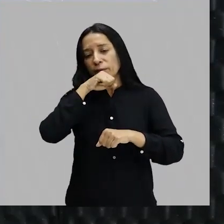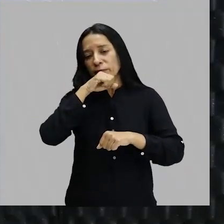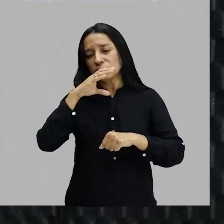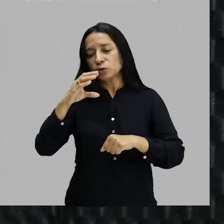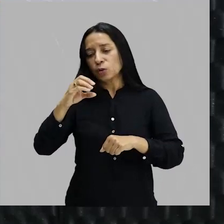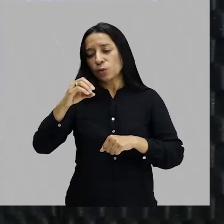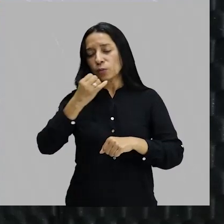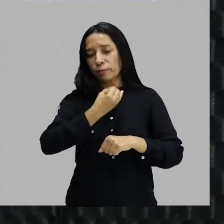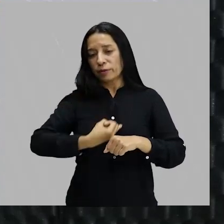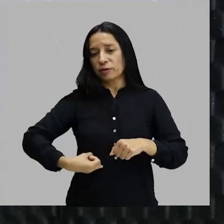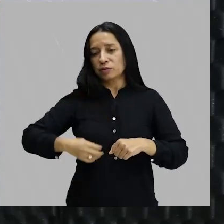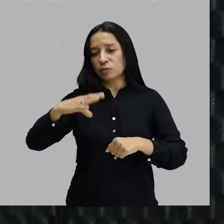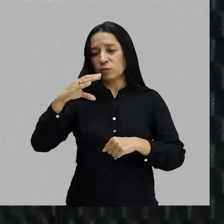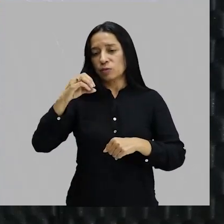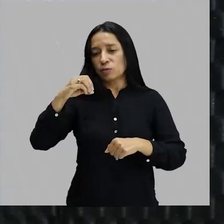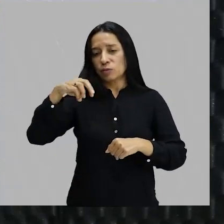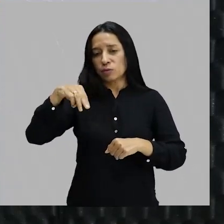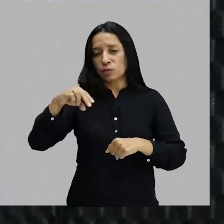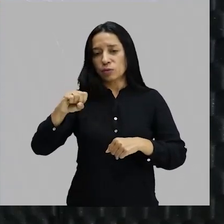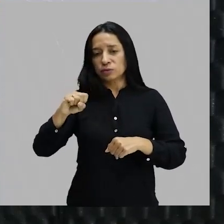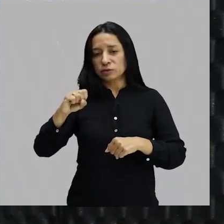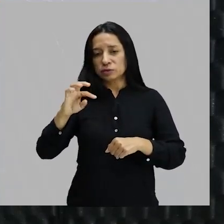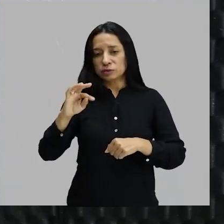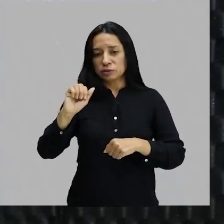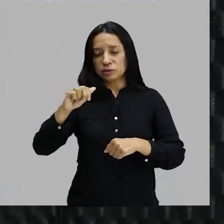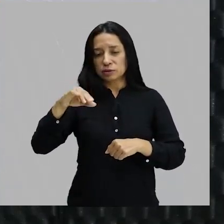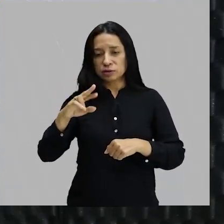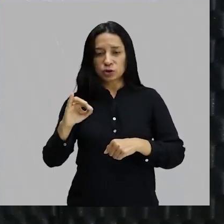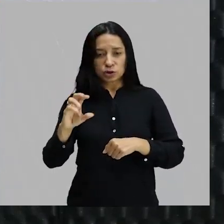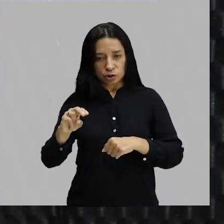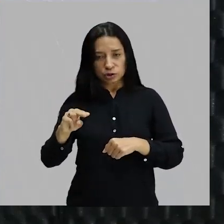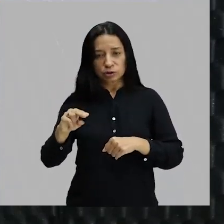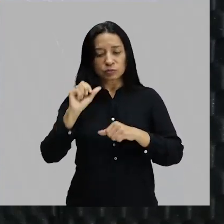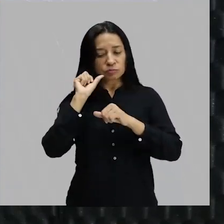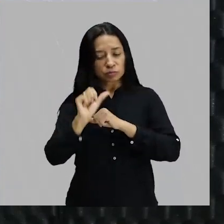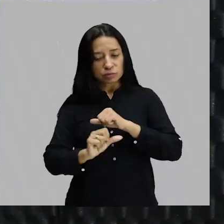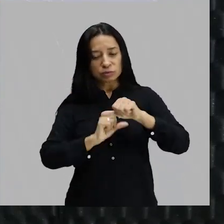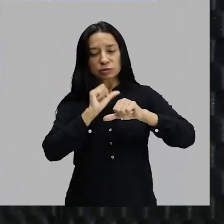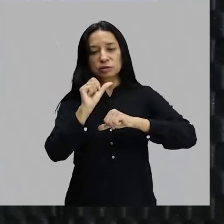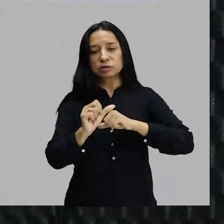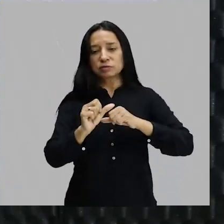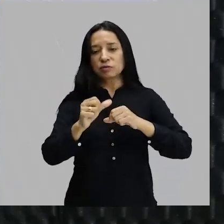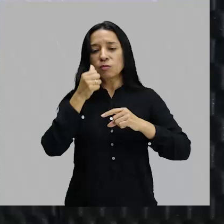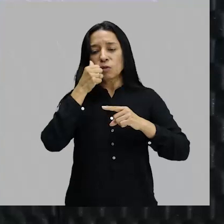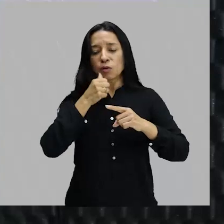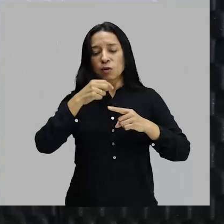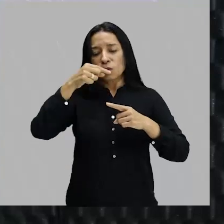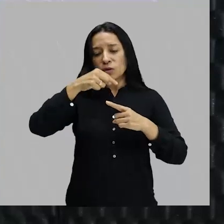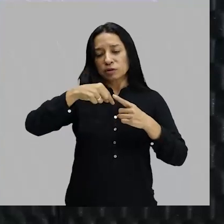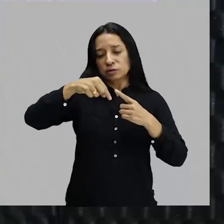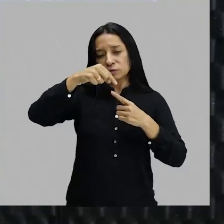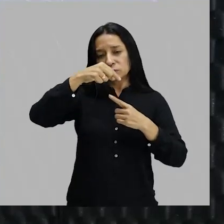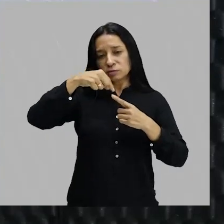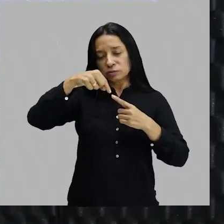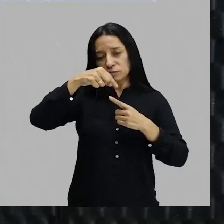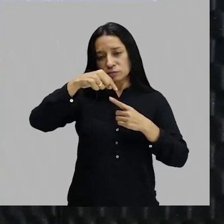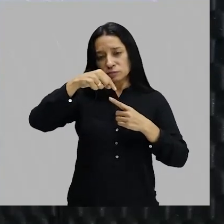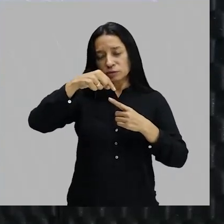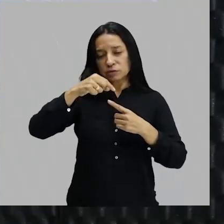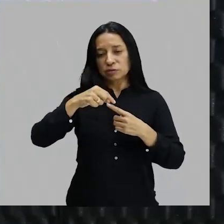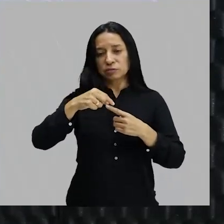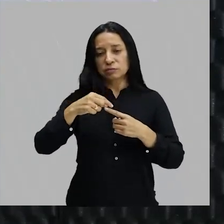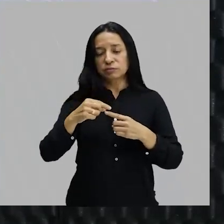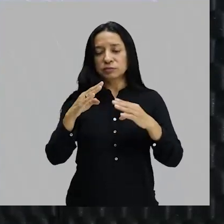nessa mitologia cristã religiosa do início da Idade Média, mas se eu não estiver enganado, a mãe de Constantino é uma das santas da Igreja